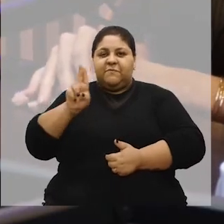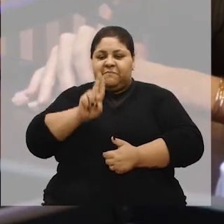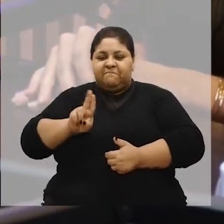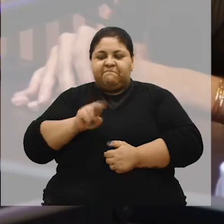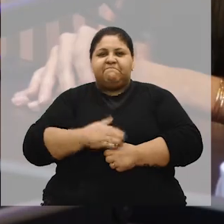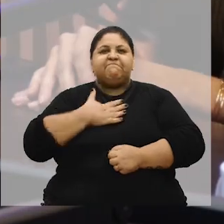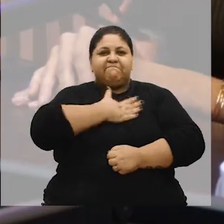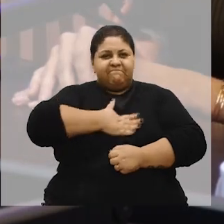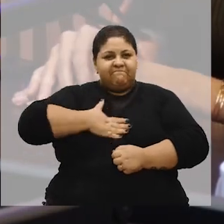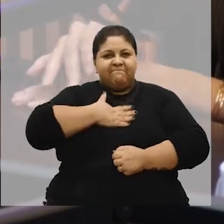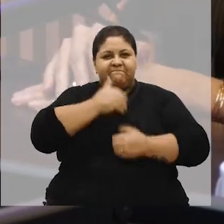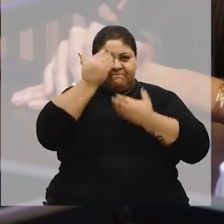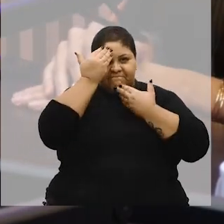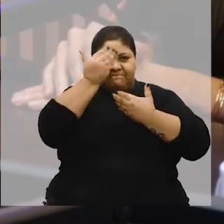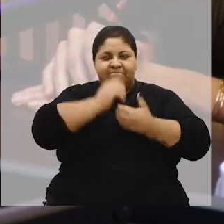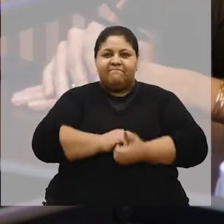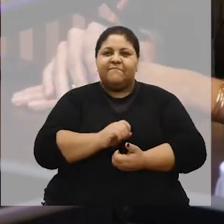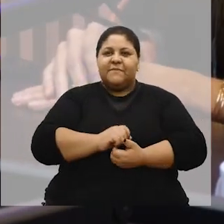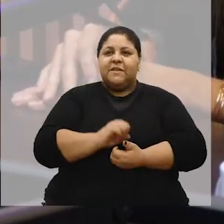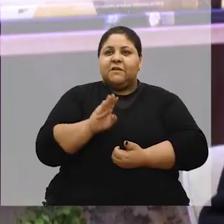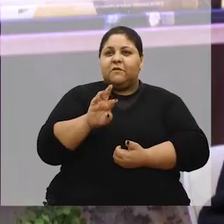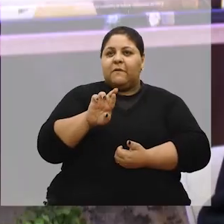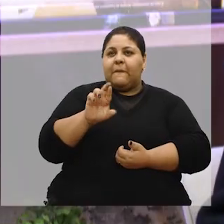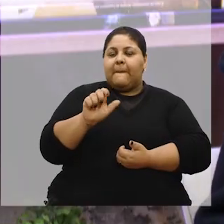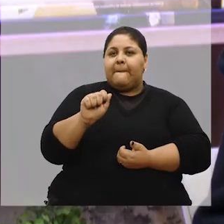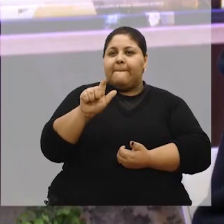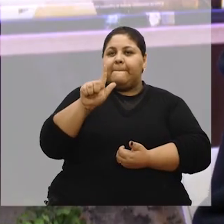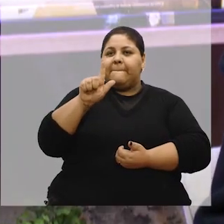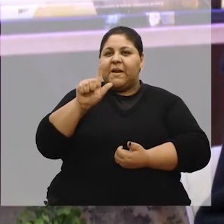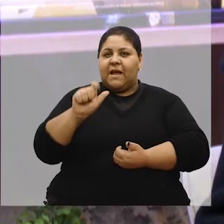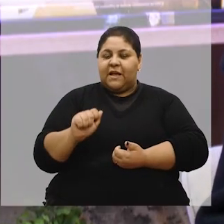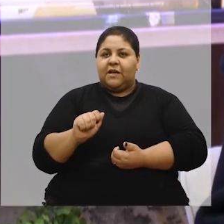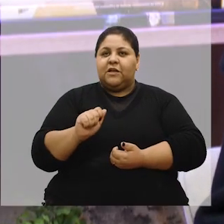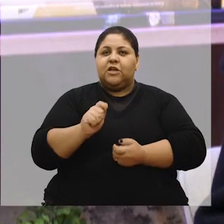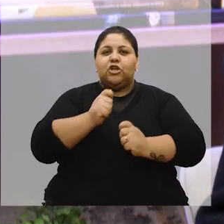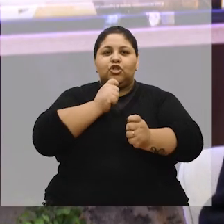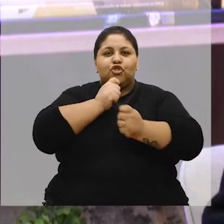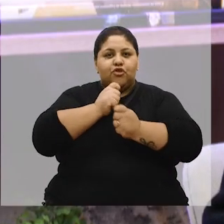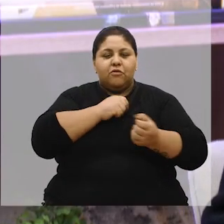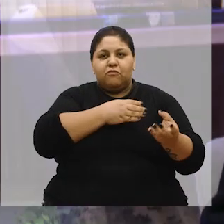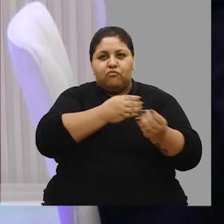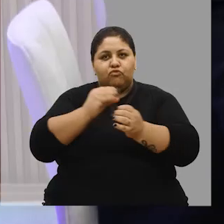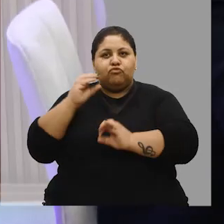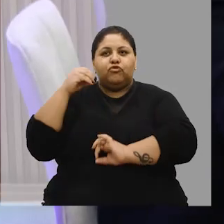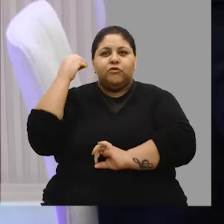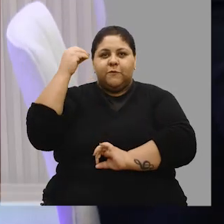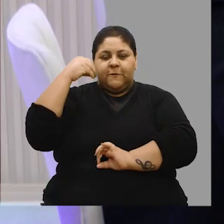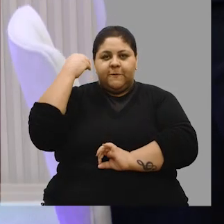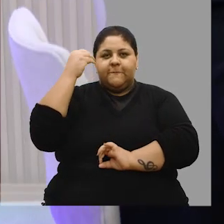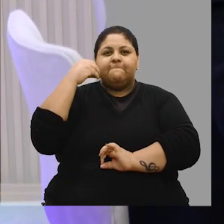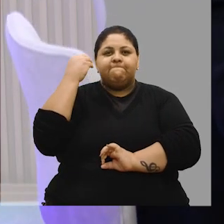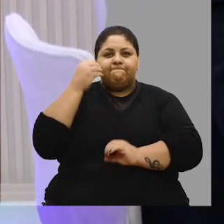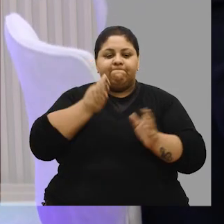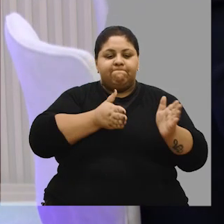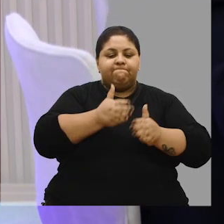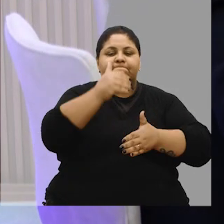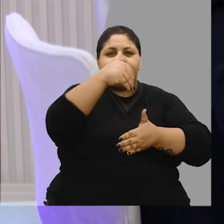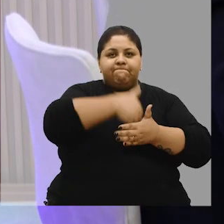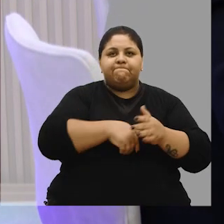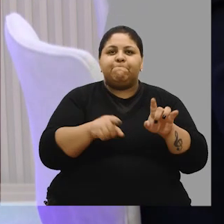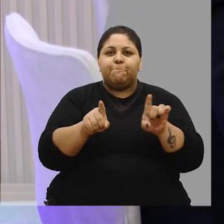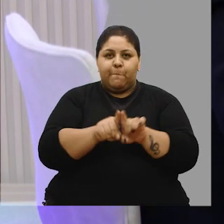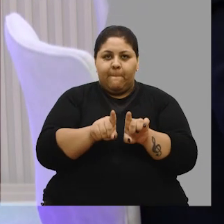estar aqui. Obrigada. E Antônio Braga, jornalista, com muitos anos de experiência na cobertura de pleitos eleitorais.